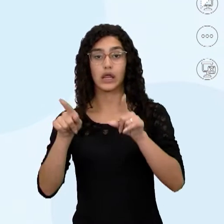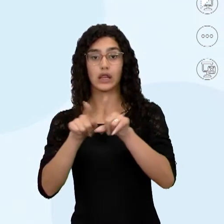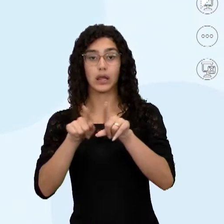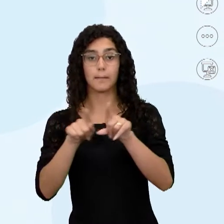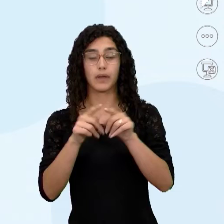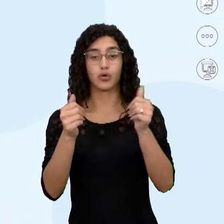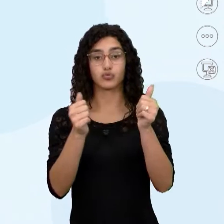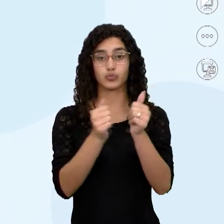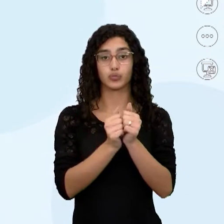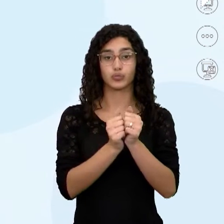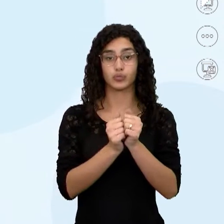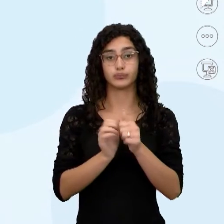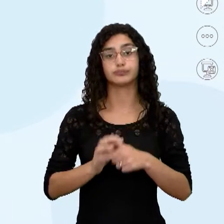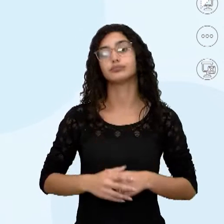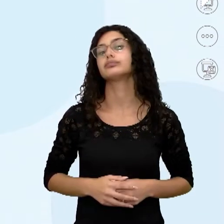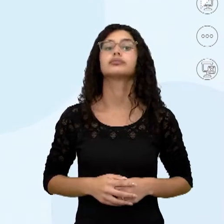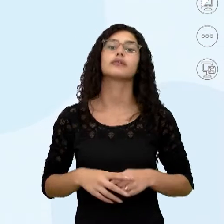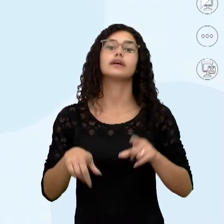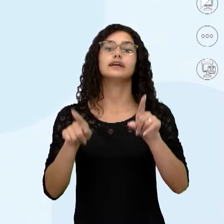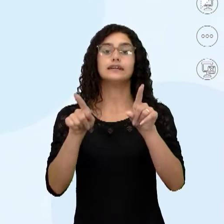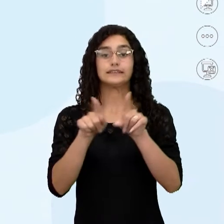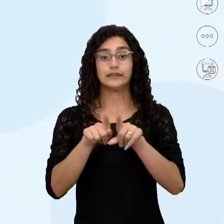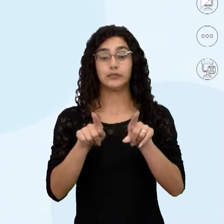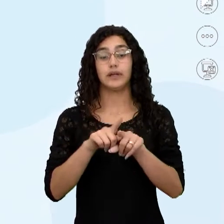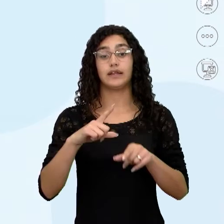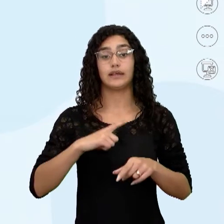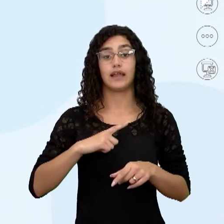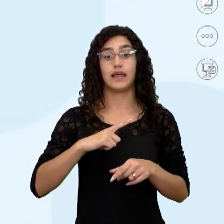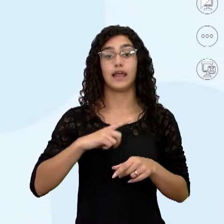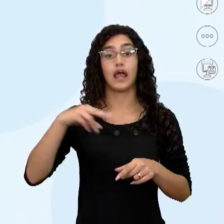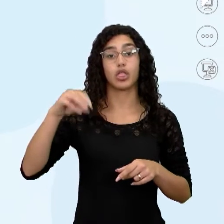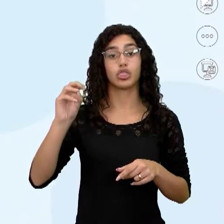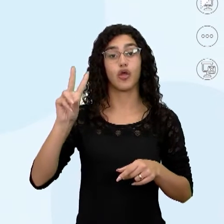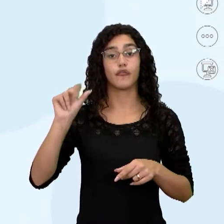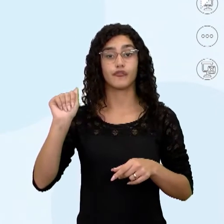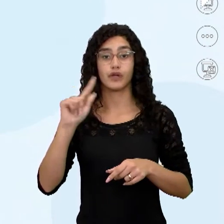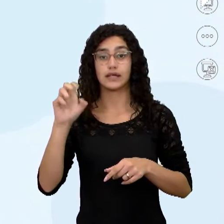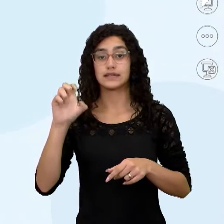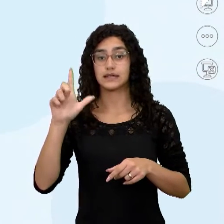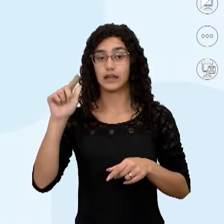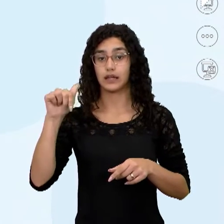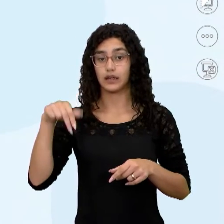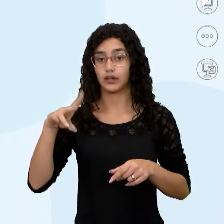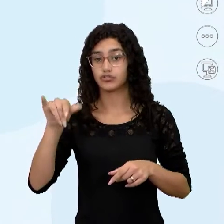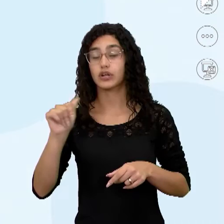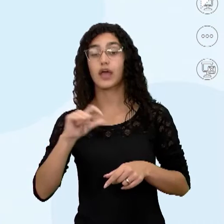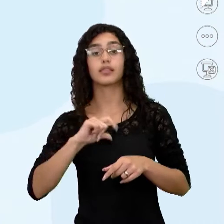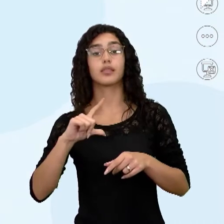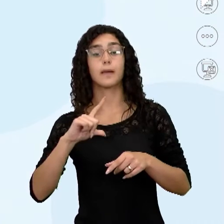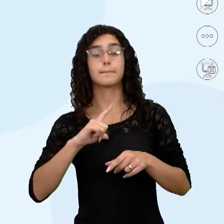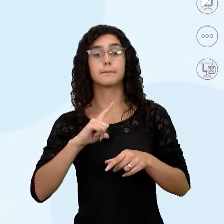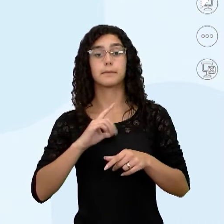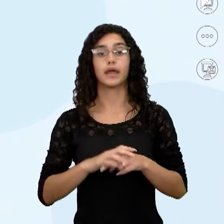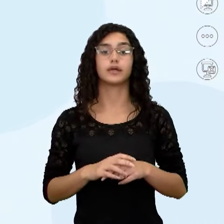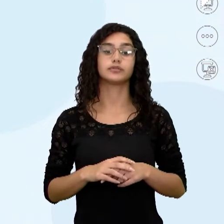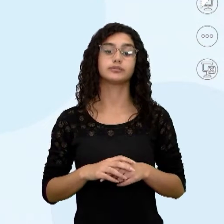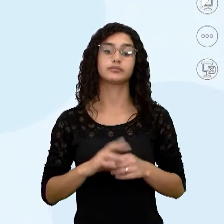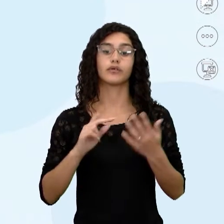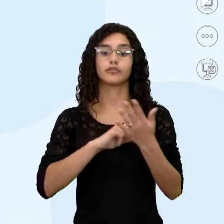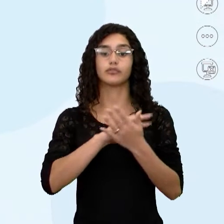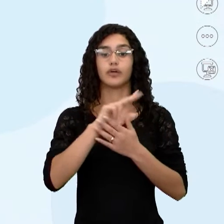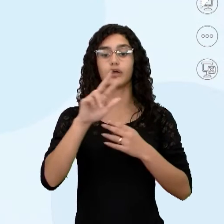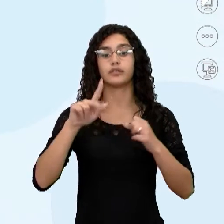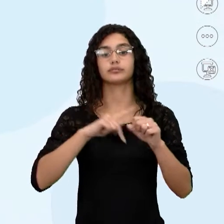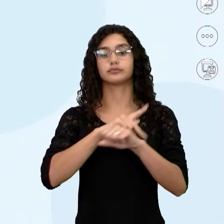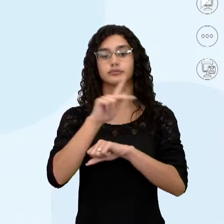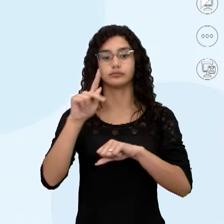a Indonésia pertence à Ásia. Temos aí a Nova Zelândia e aqui nessas regiões aqui nós vamos ter aí a Micronésia,